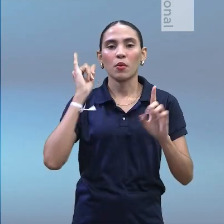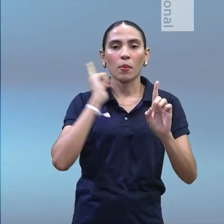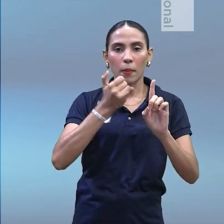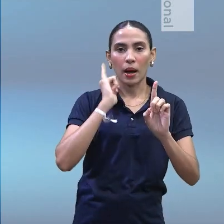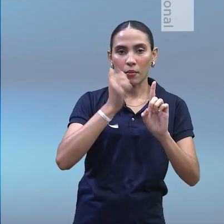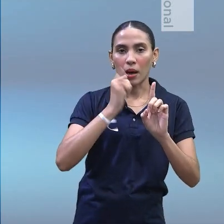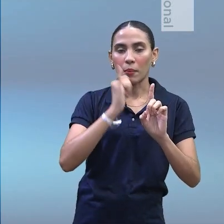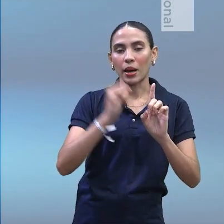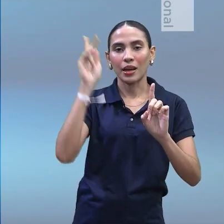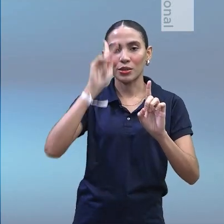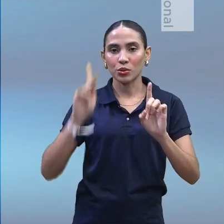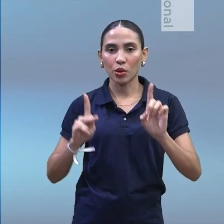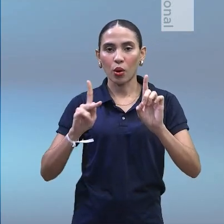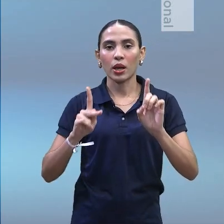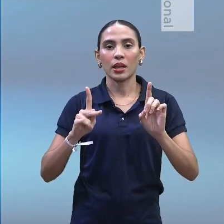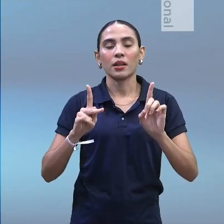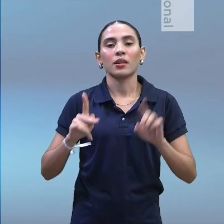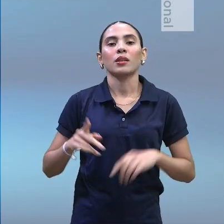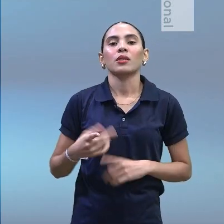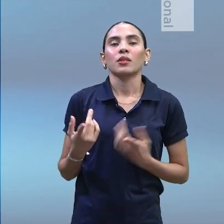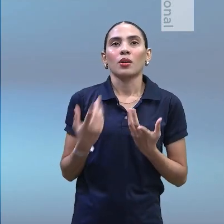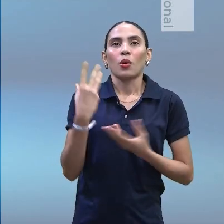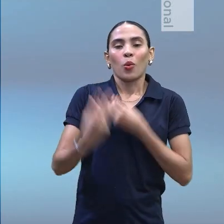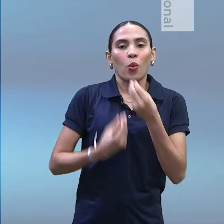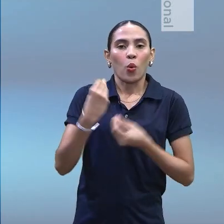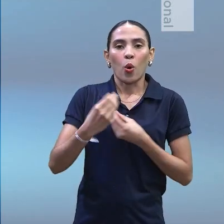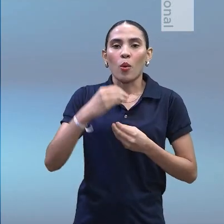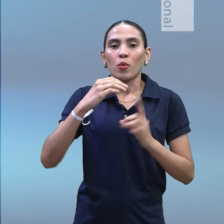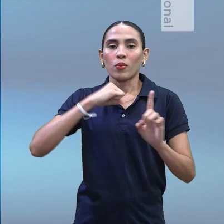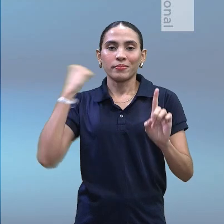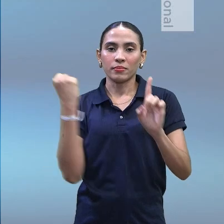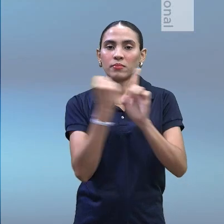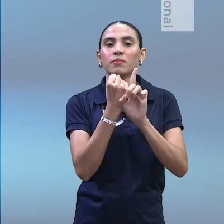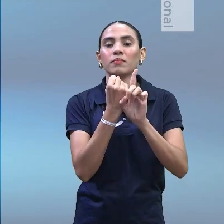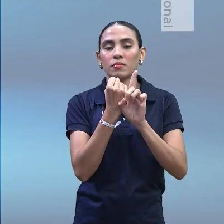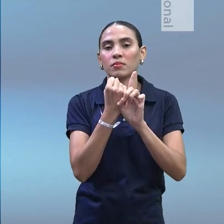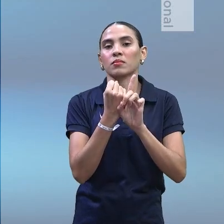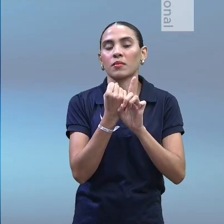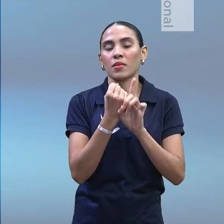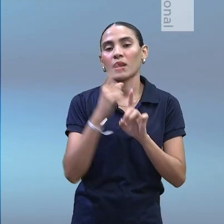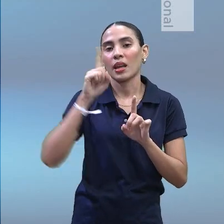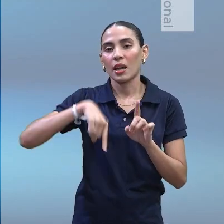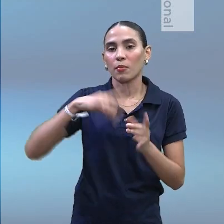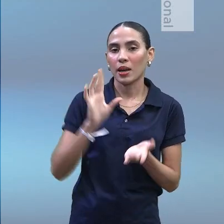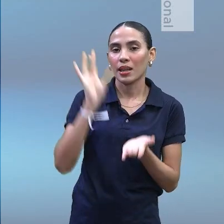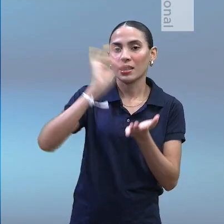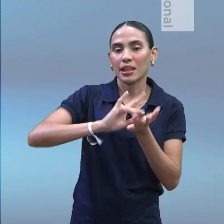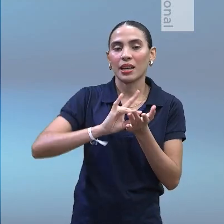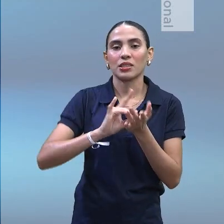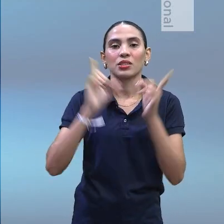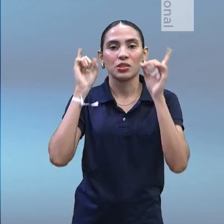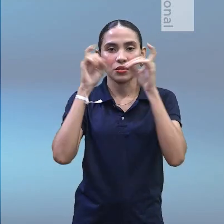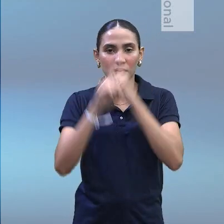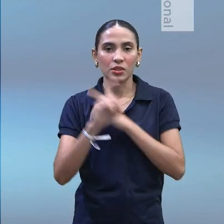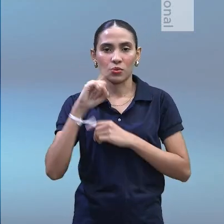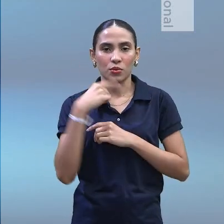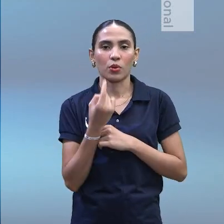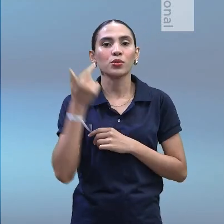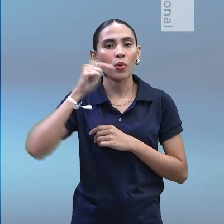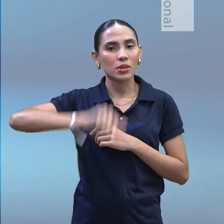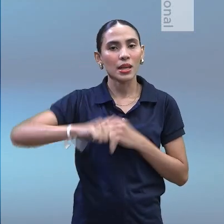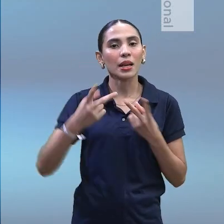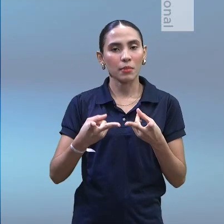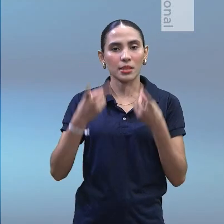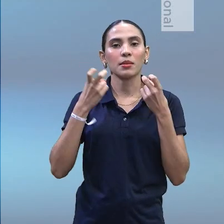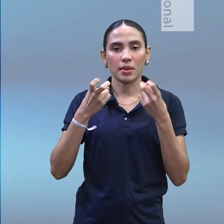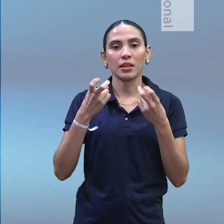história, a forma como ela foi assassinada, né, é uma realidade crua que a gente consegue perceber, crua